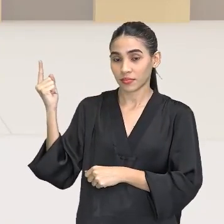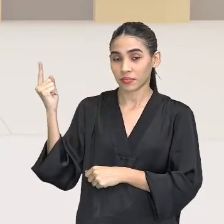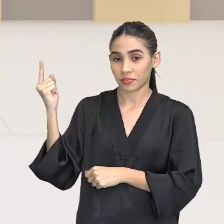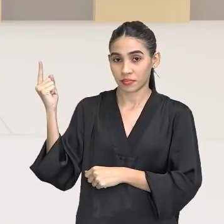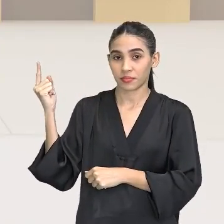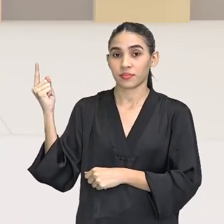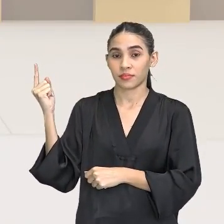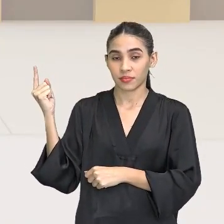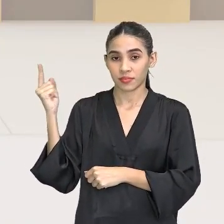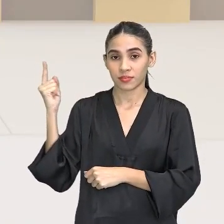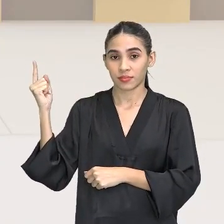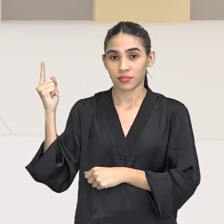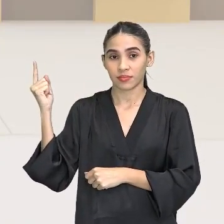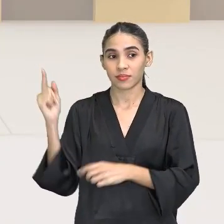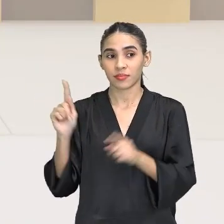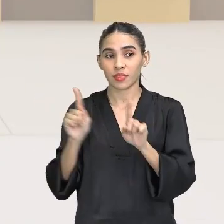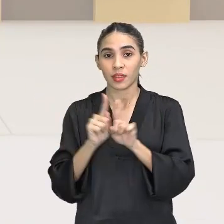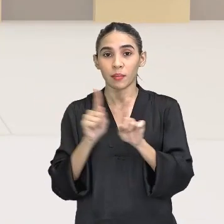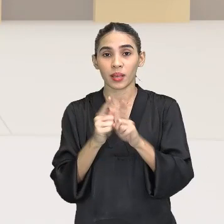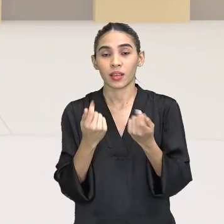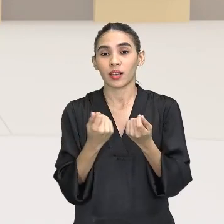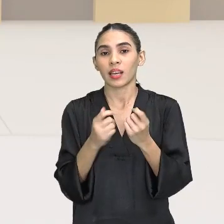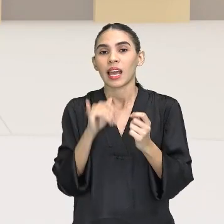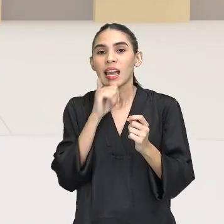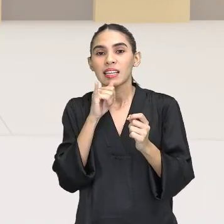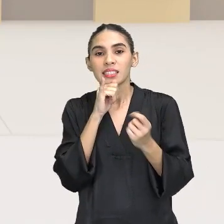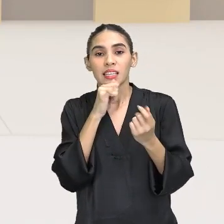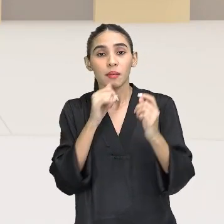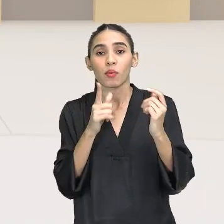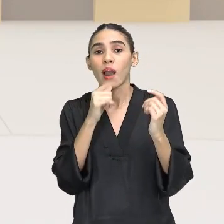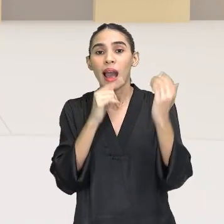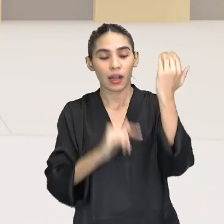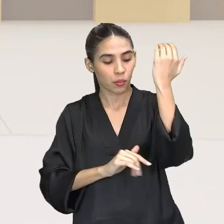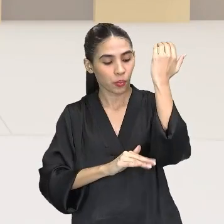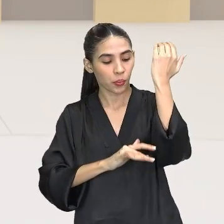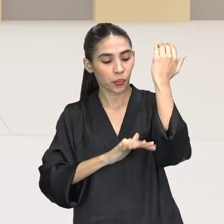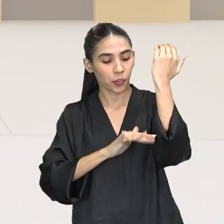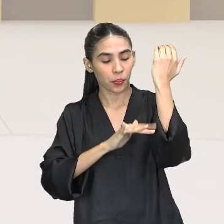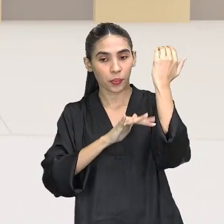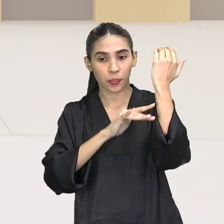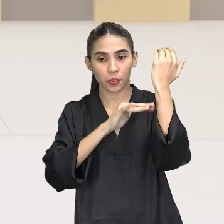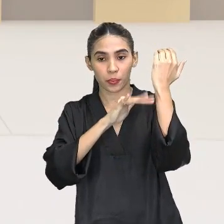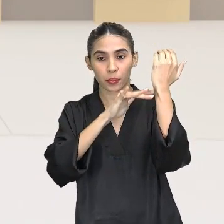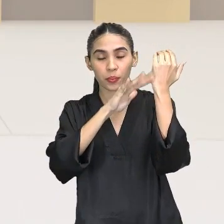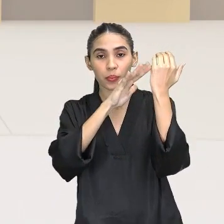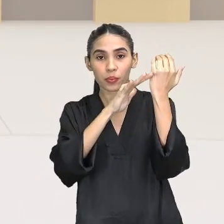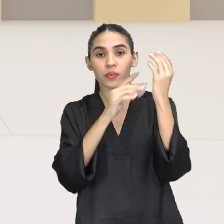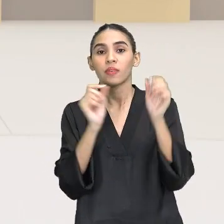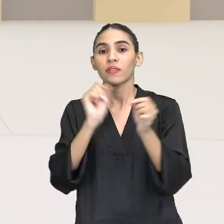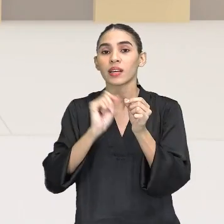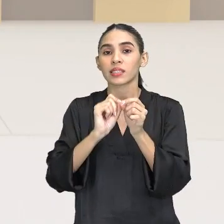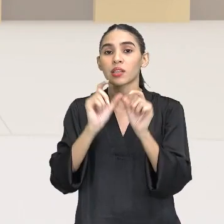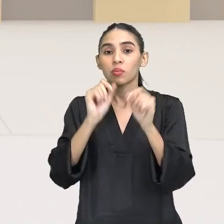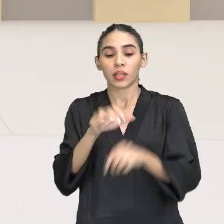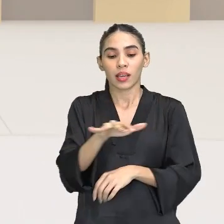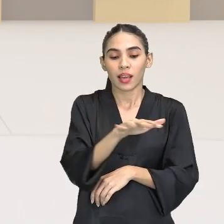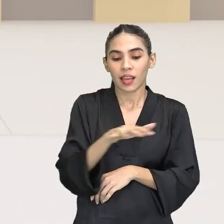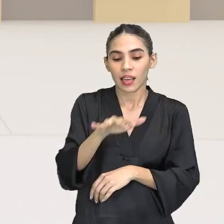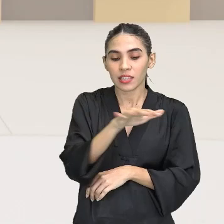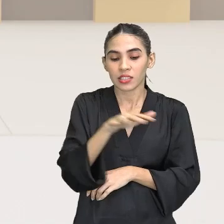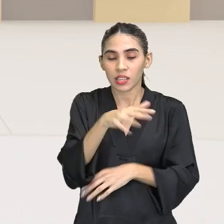isso aí nessa imagem, e o que eleva também o nível das águas dos oceanos, por exemplo, fazendo com que aquelas regiões